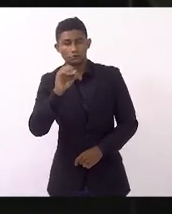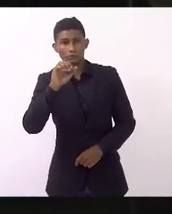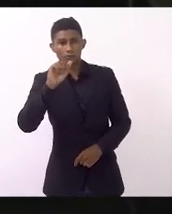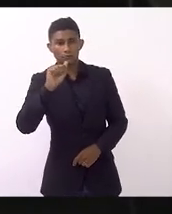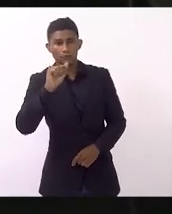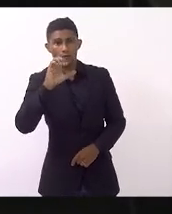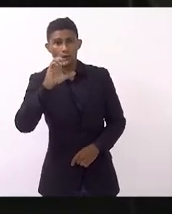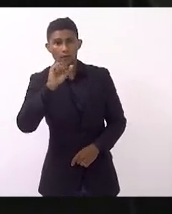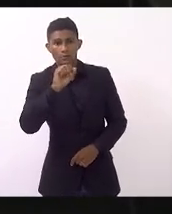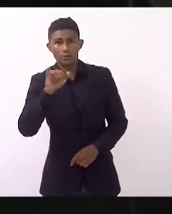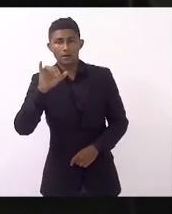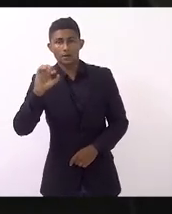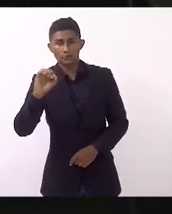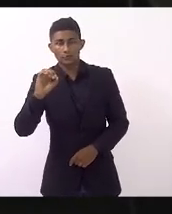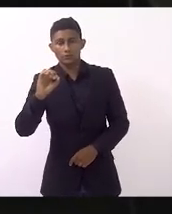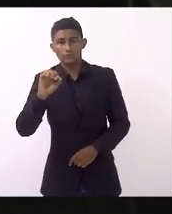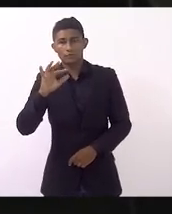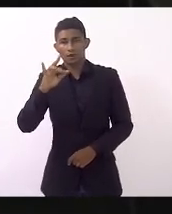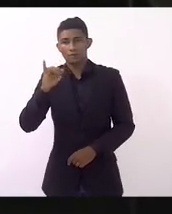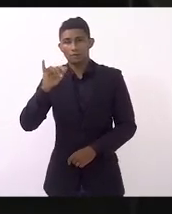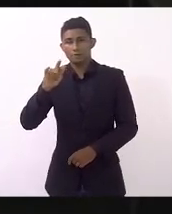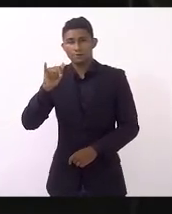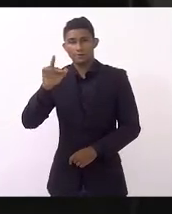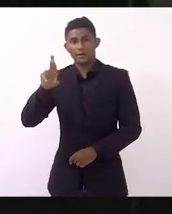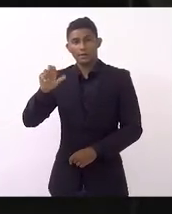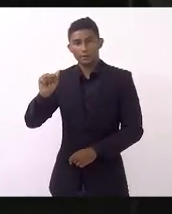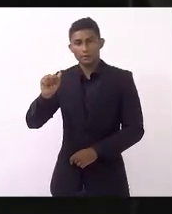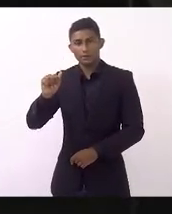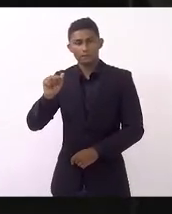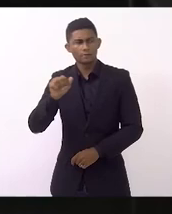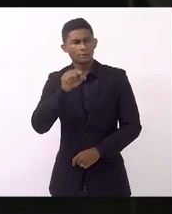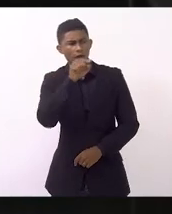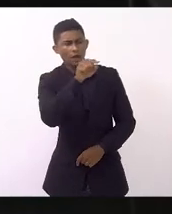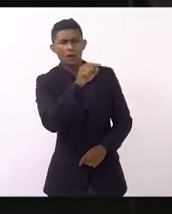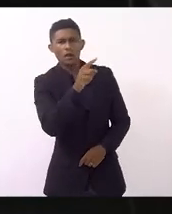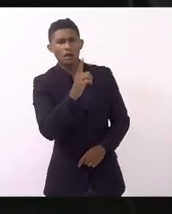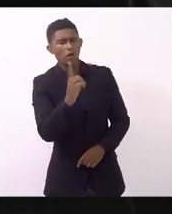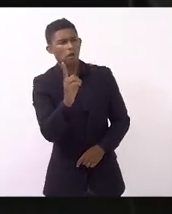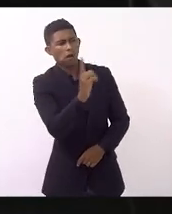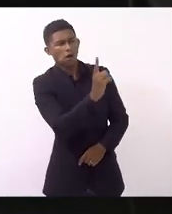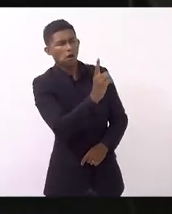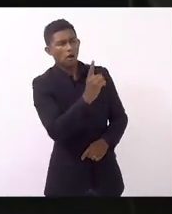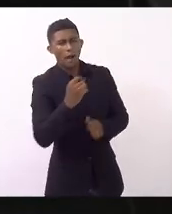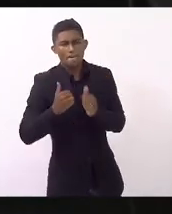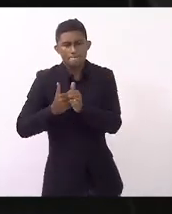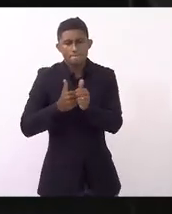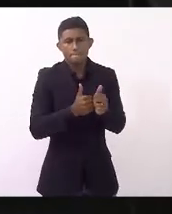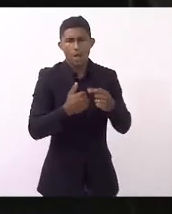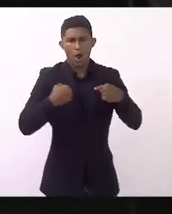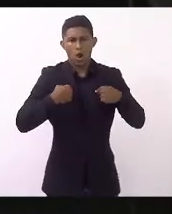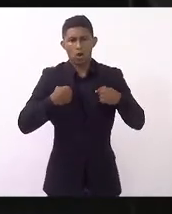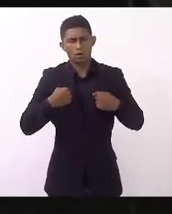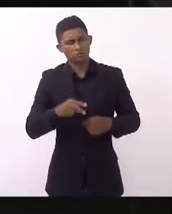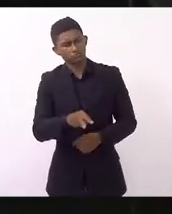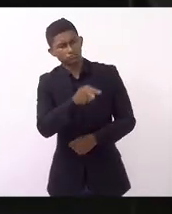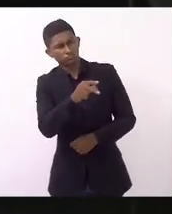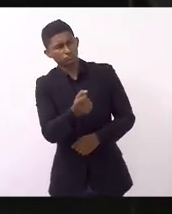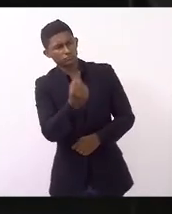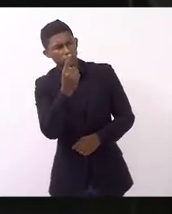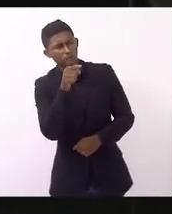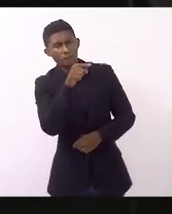de Figueira, que me trouxe tamanha estranheza desse advogado ter uma empresa